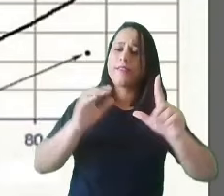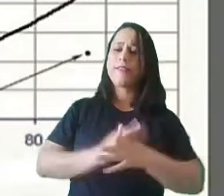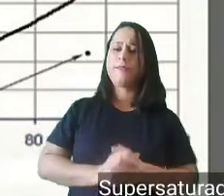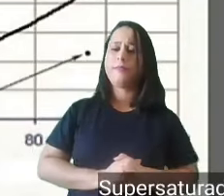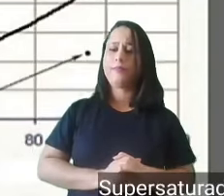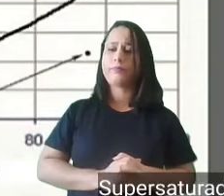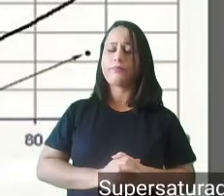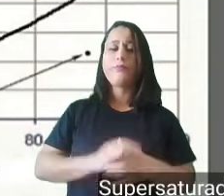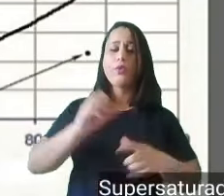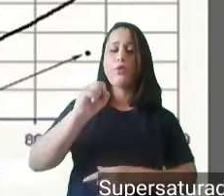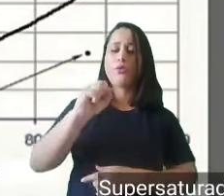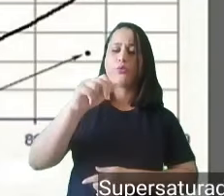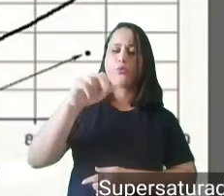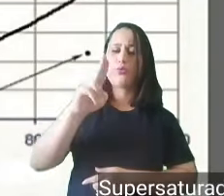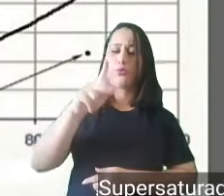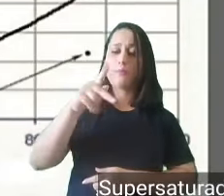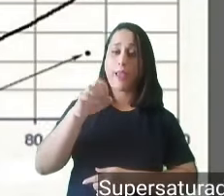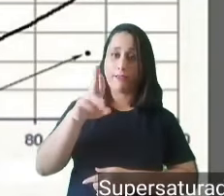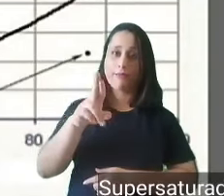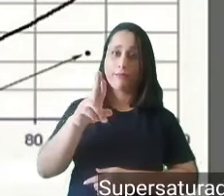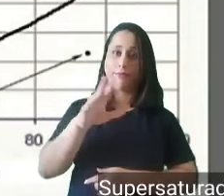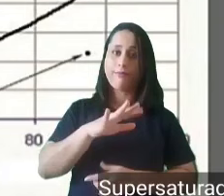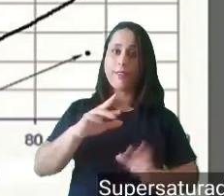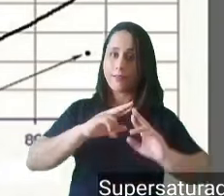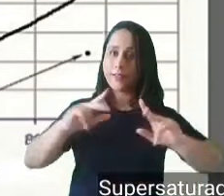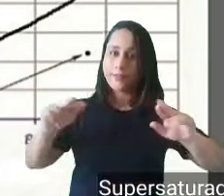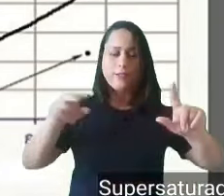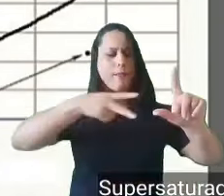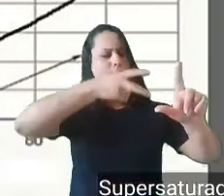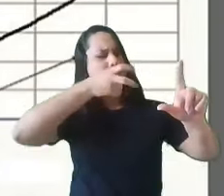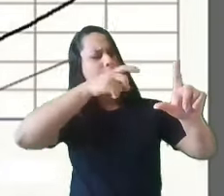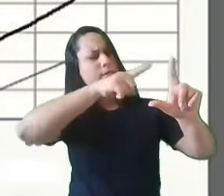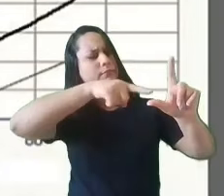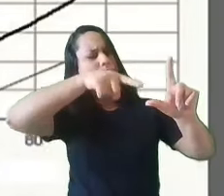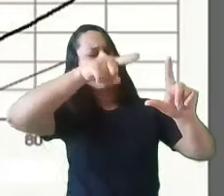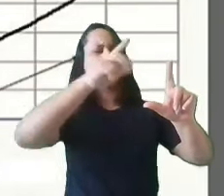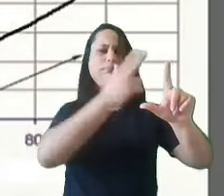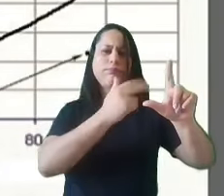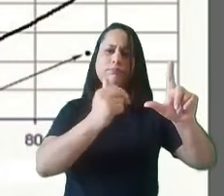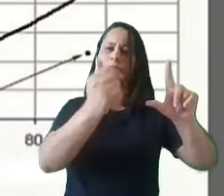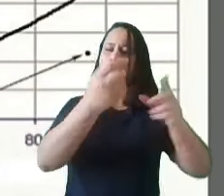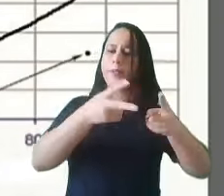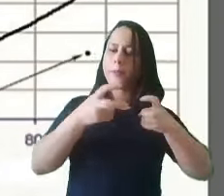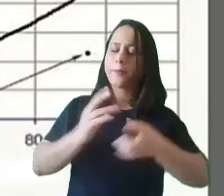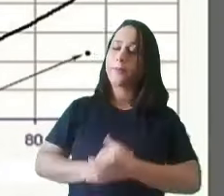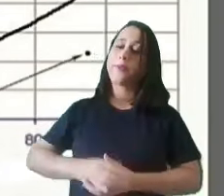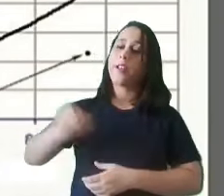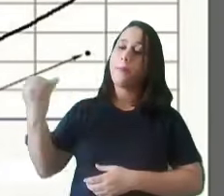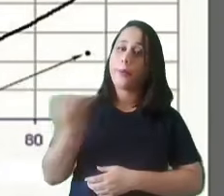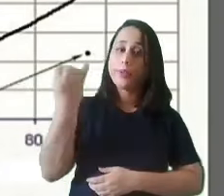Em 140, solução saturada. E acima,